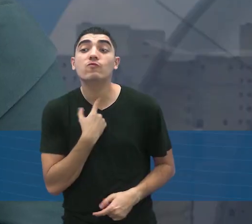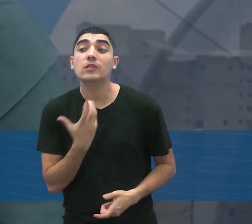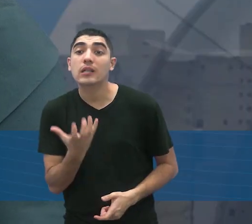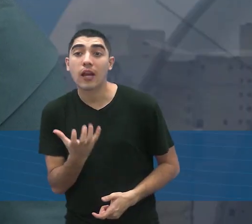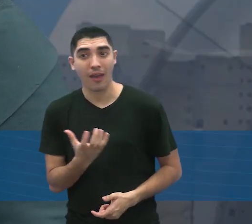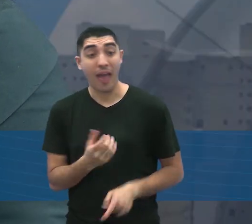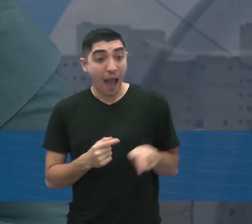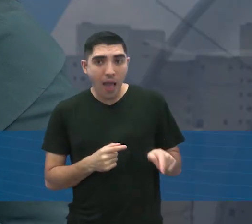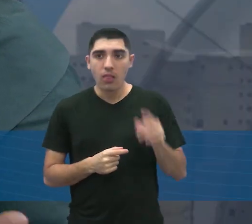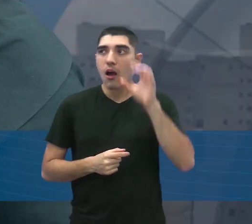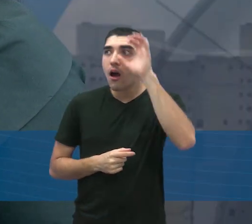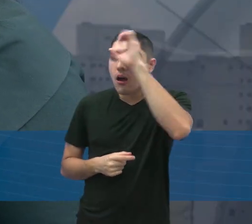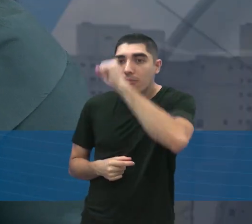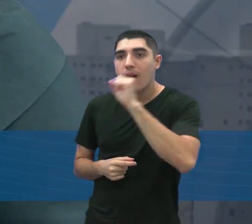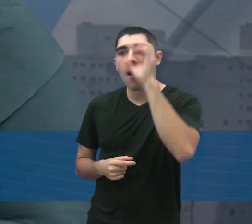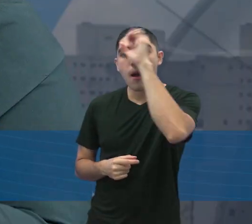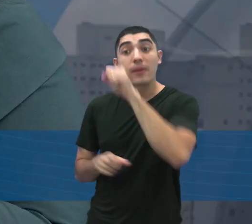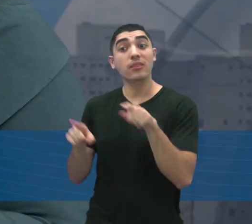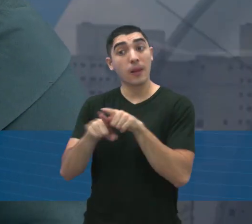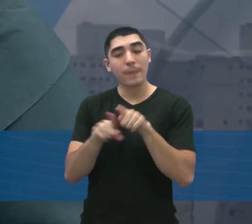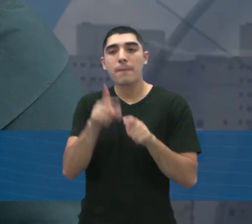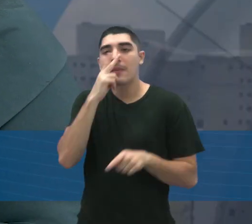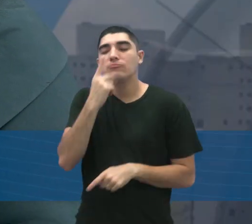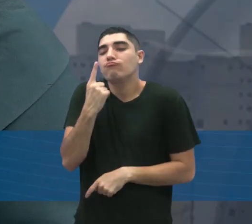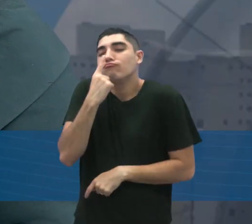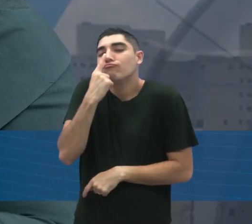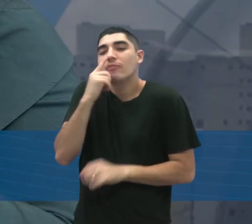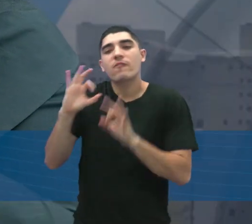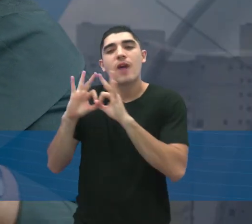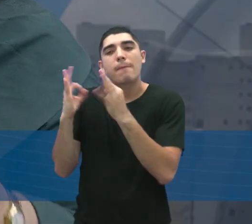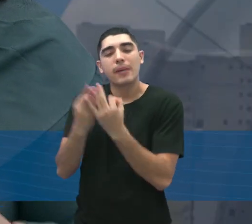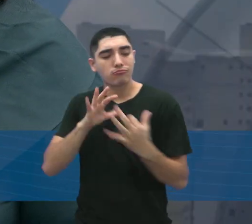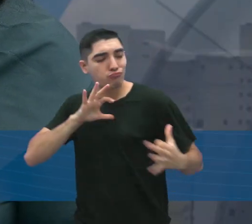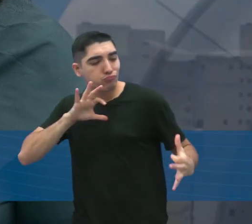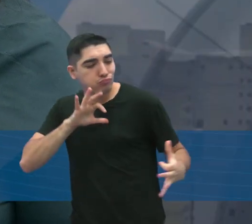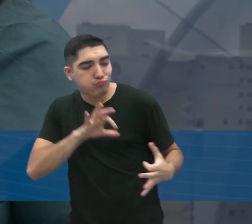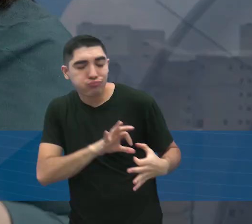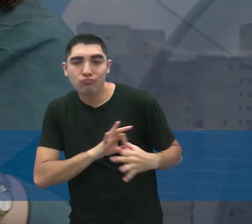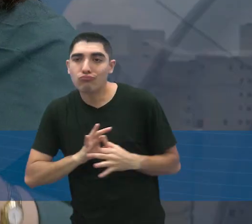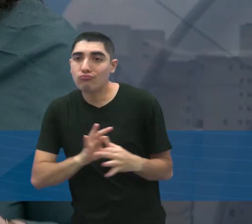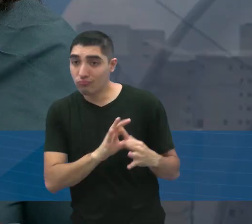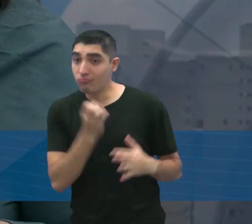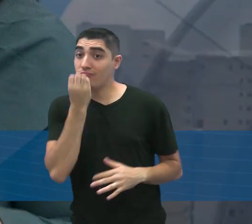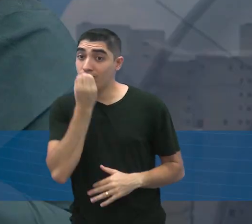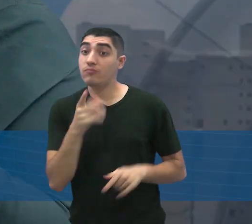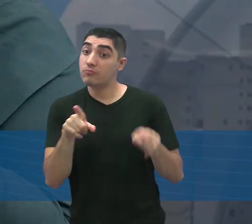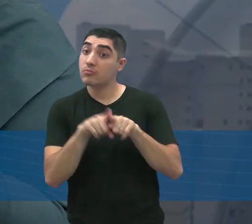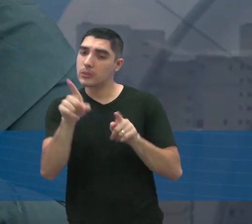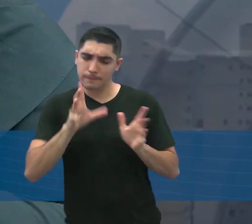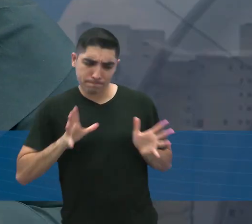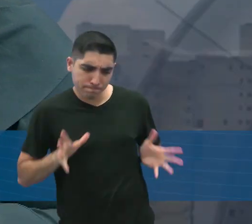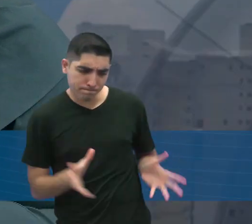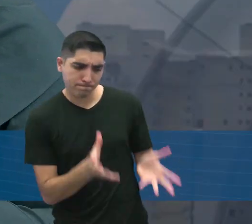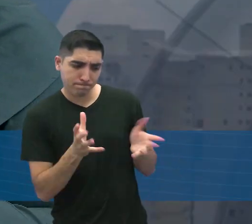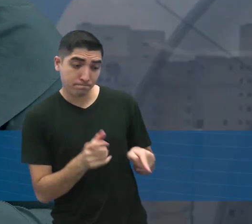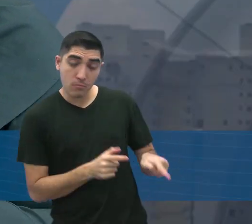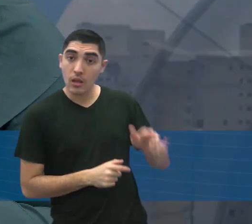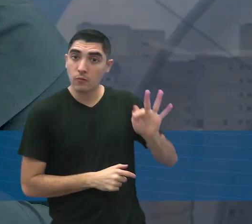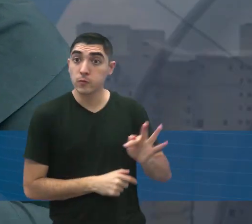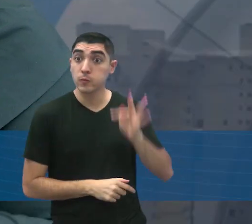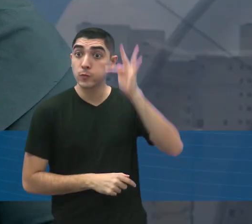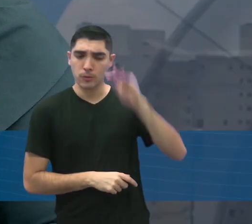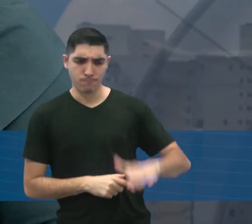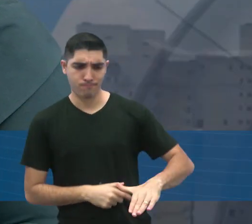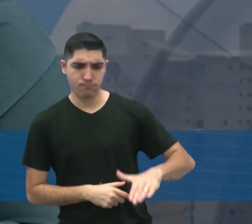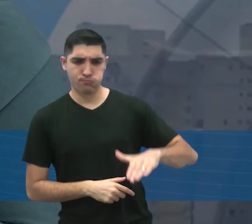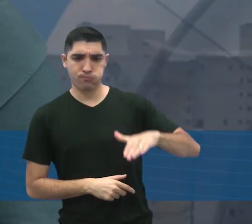enriquece muito as relações familiares e eu penso que também fortalece essa criança e prepara para que ela seja um adulto que